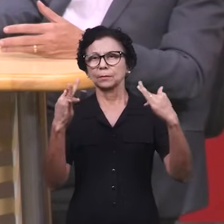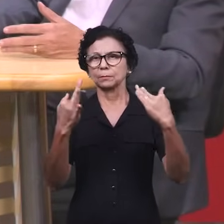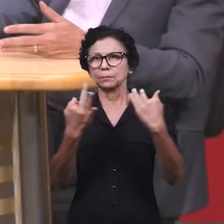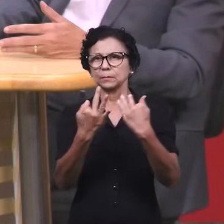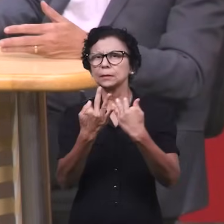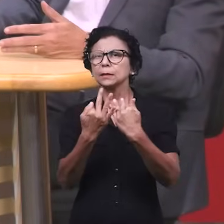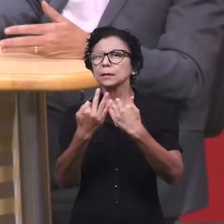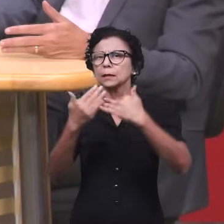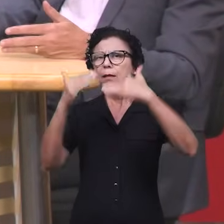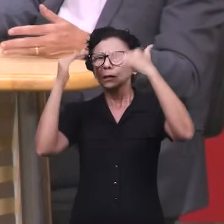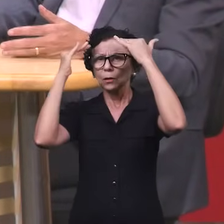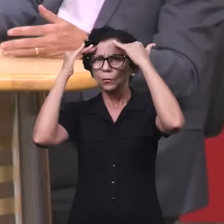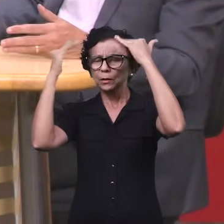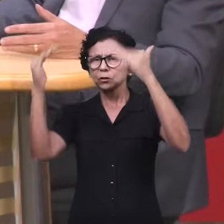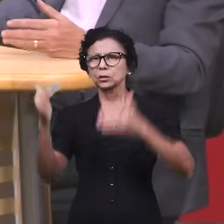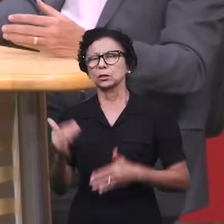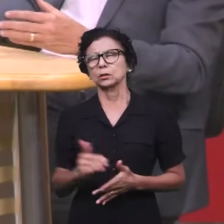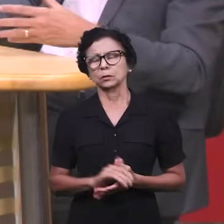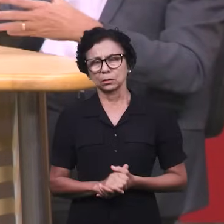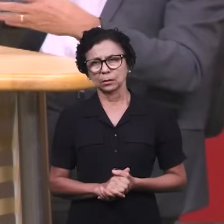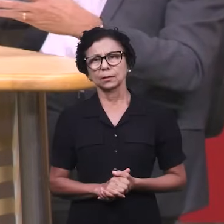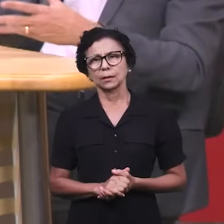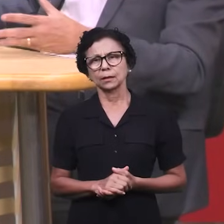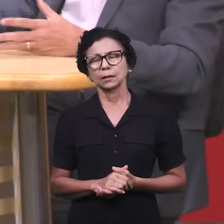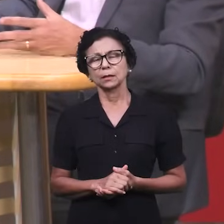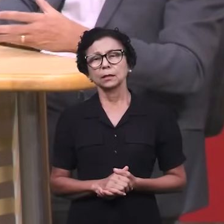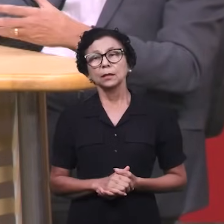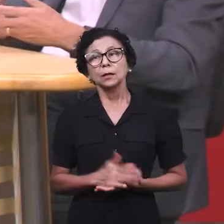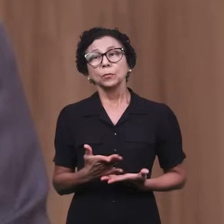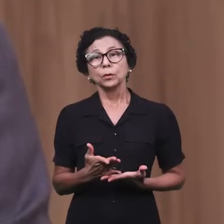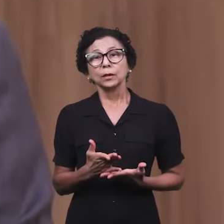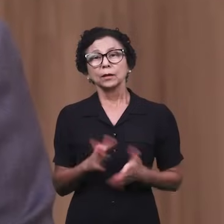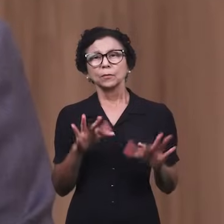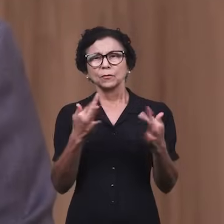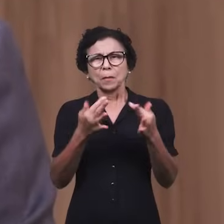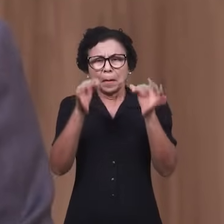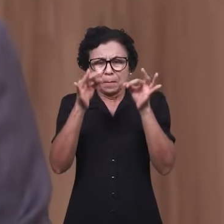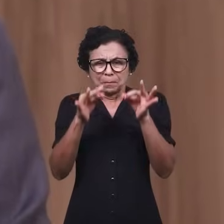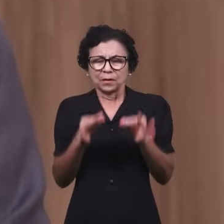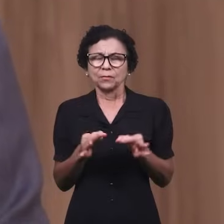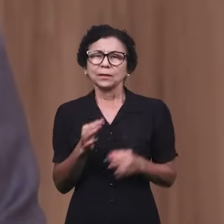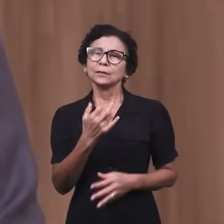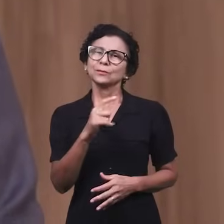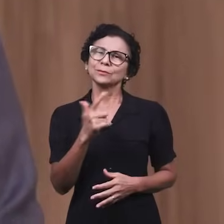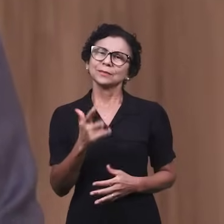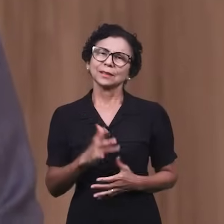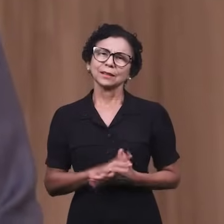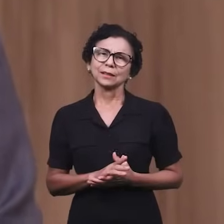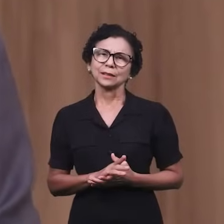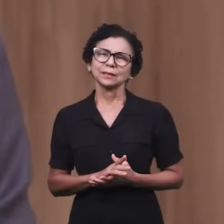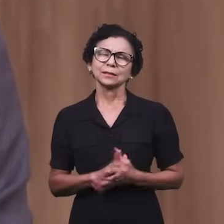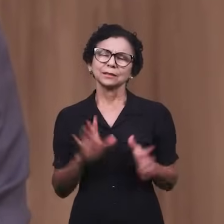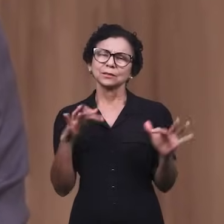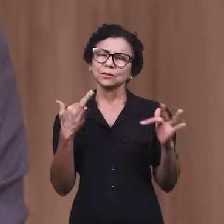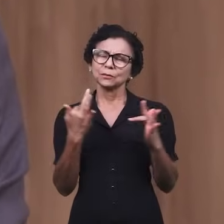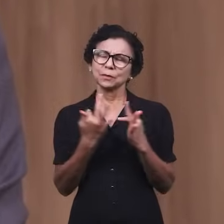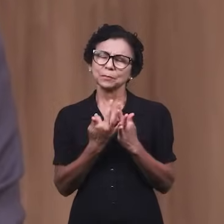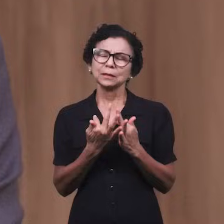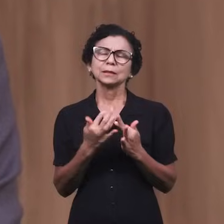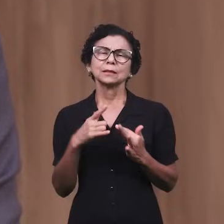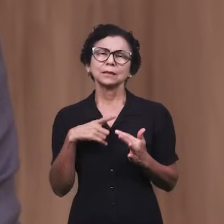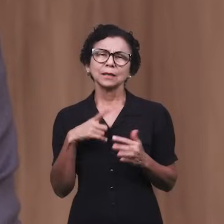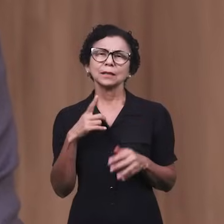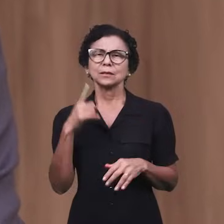isso não tem família perfeita não tem toda família tem as suas aflições tem o seu dia a dia eh o que o senhor aponta que